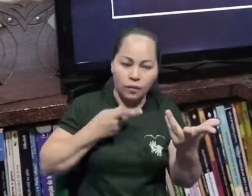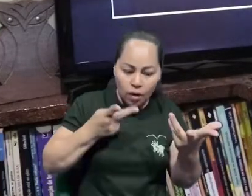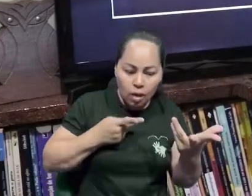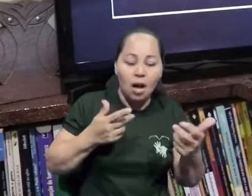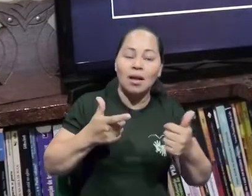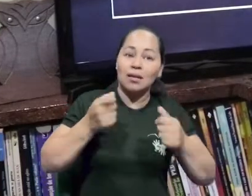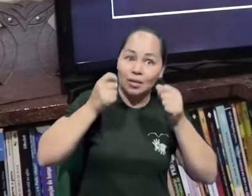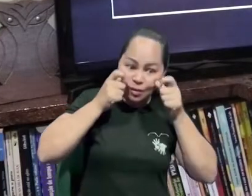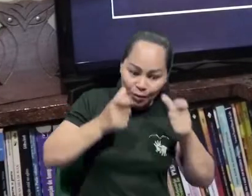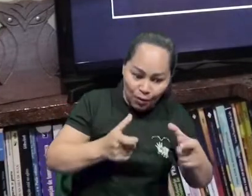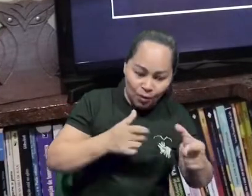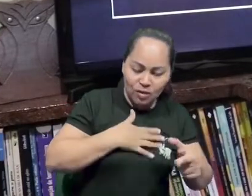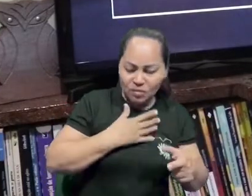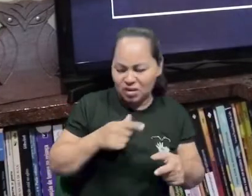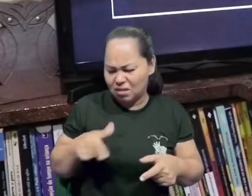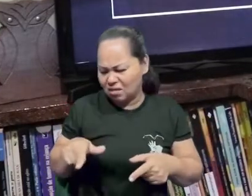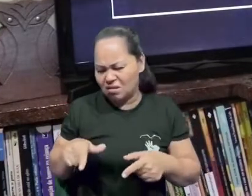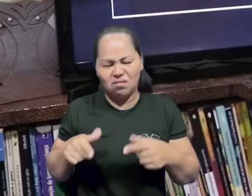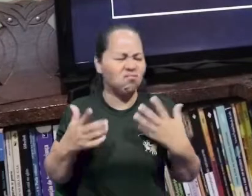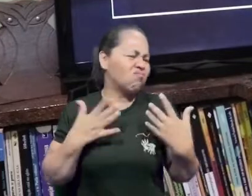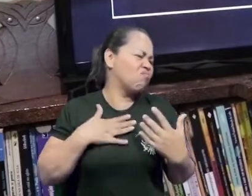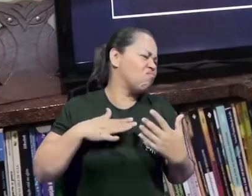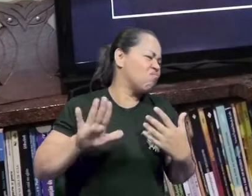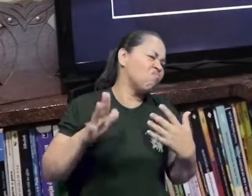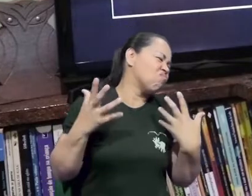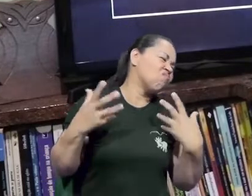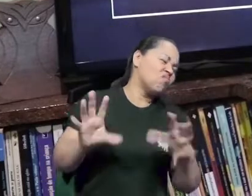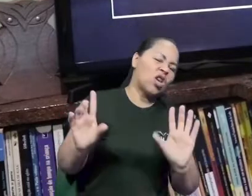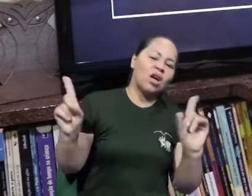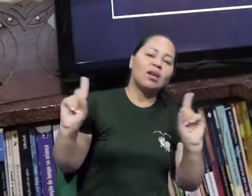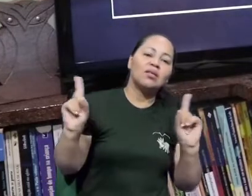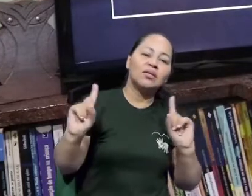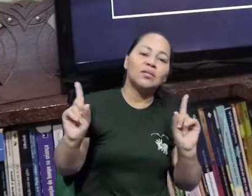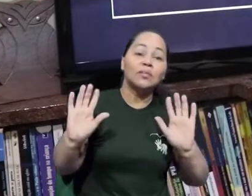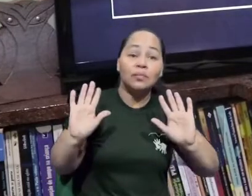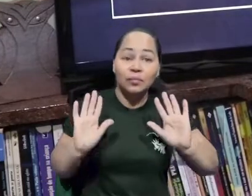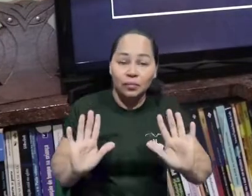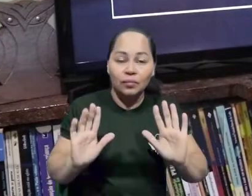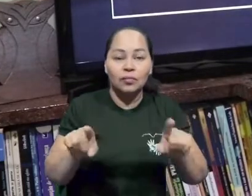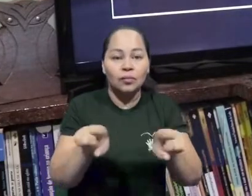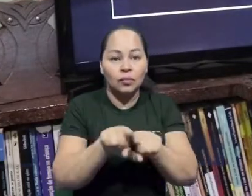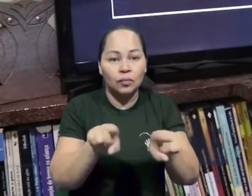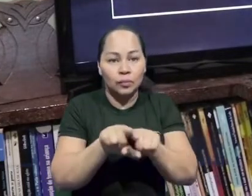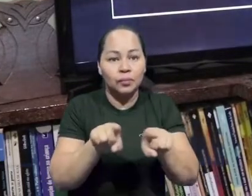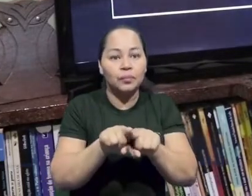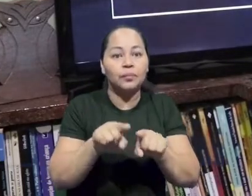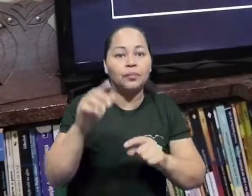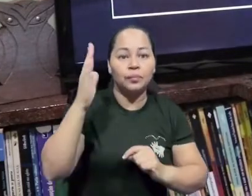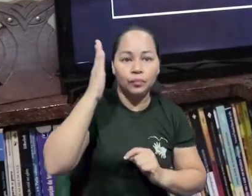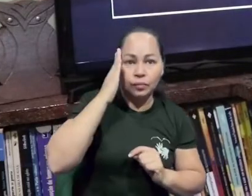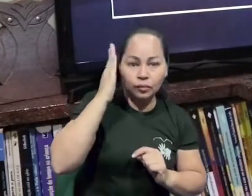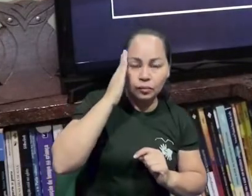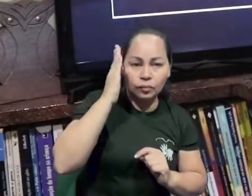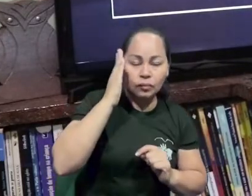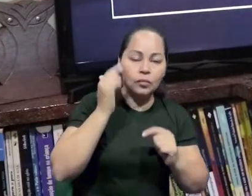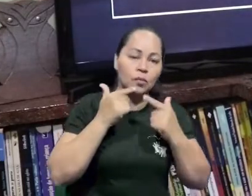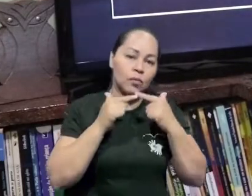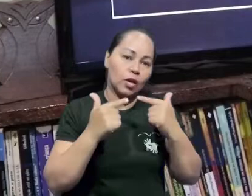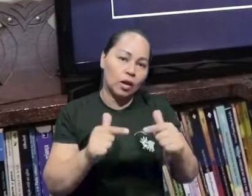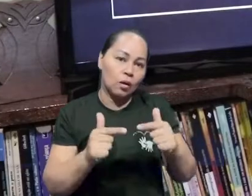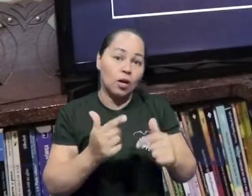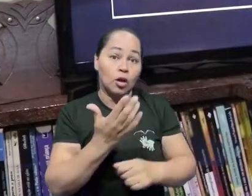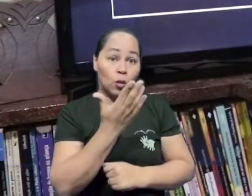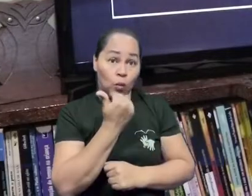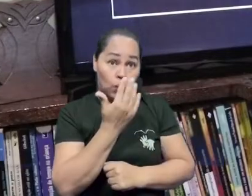se interessa bastante, mas qualquer outra atividade ele dispersa rapidinho. Compreende comandos e linguagens simplificadas.